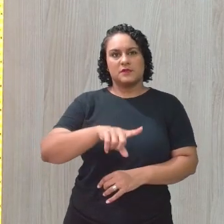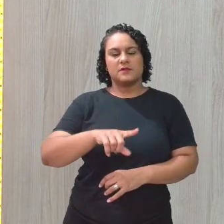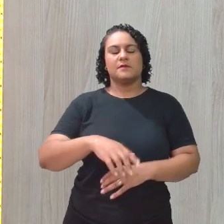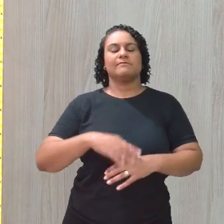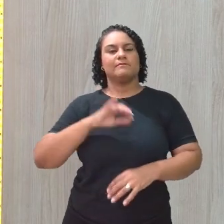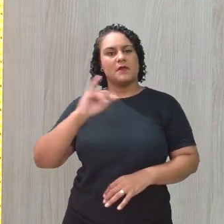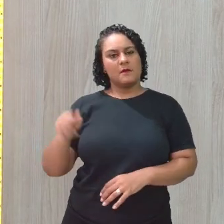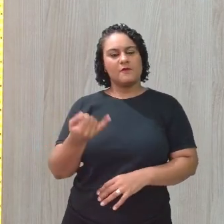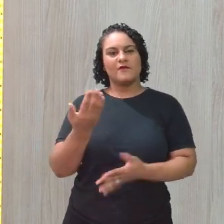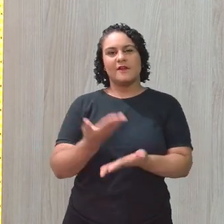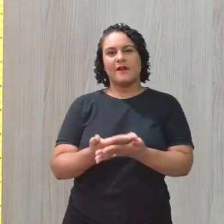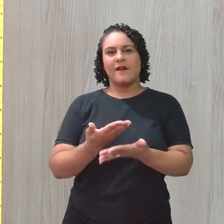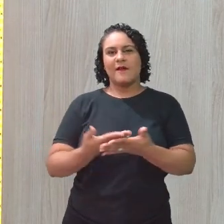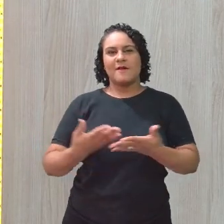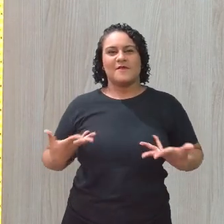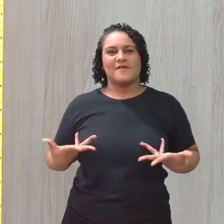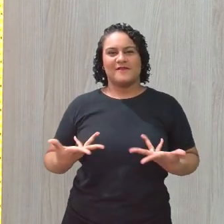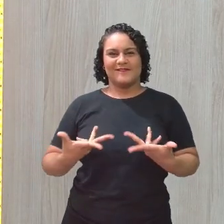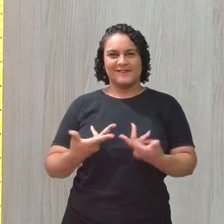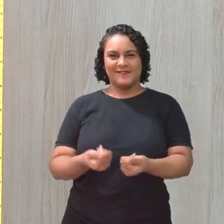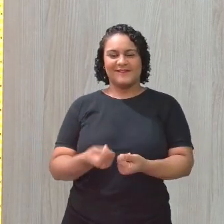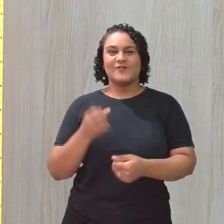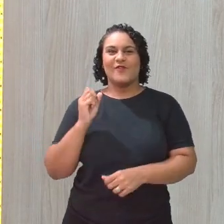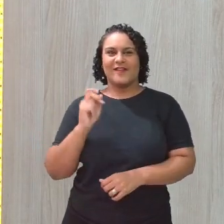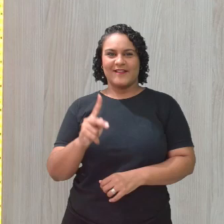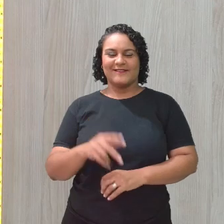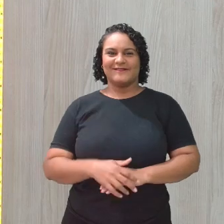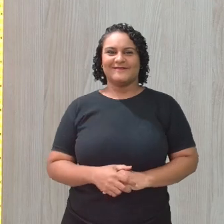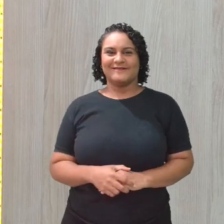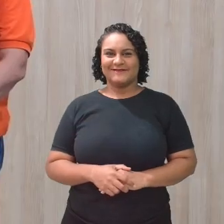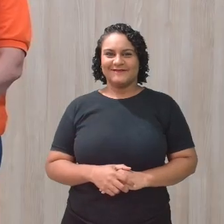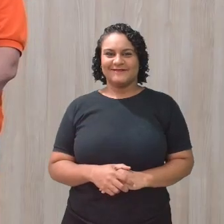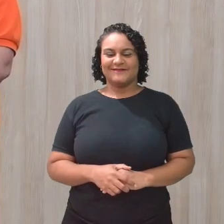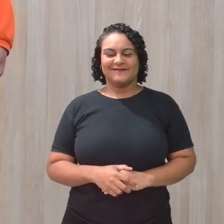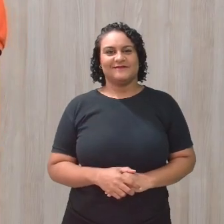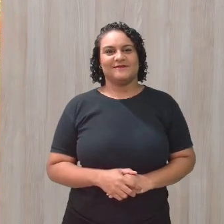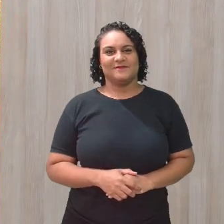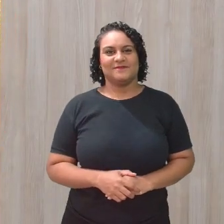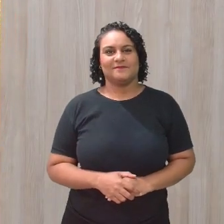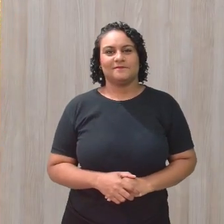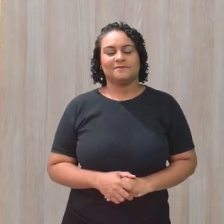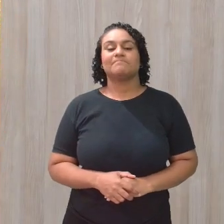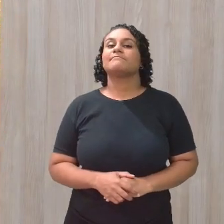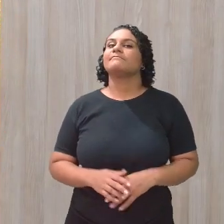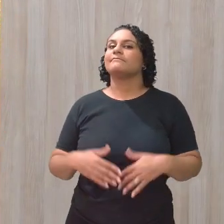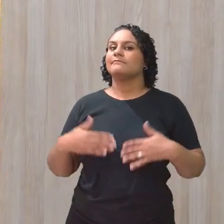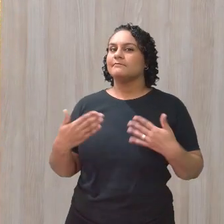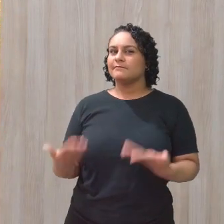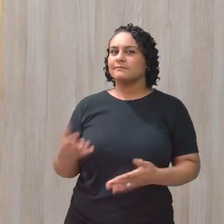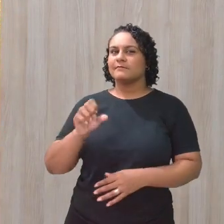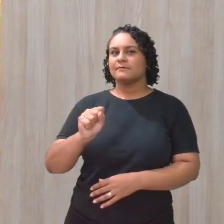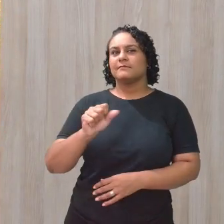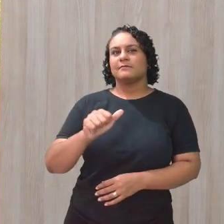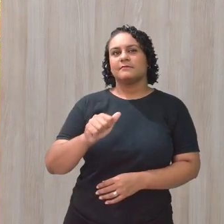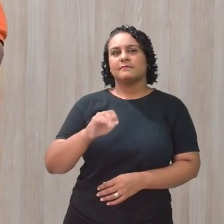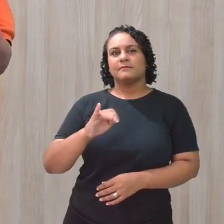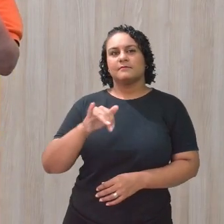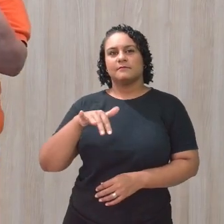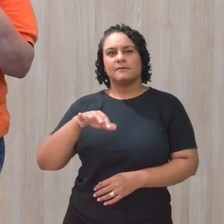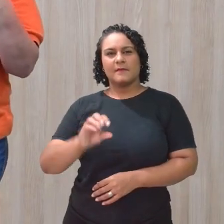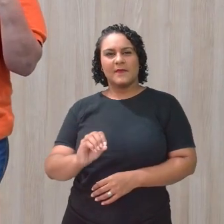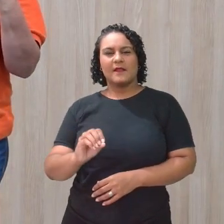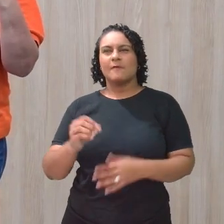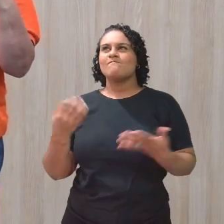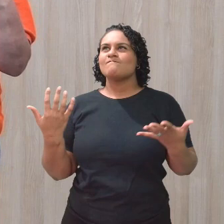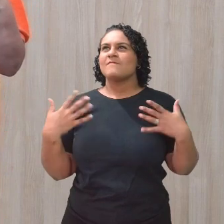aula maravilhosa de hoje e falem aqui comigo, tá certo? Um cheiro. Isso, Sabino, é muita alegria no nosso